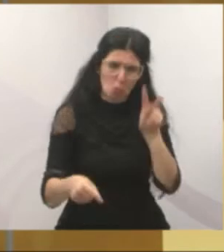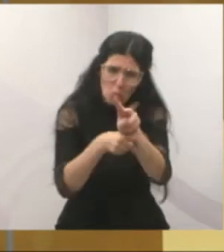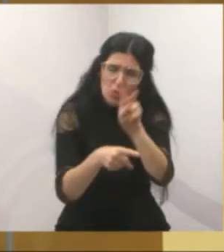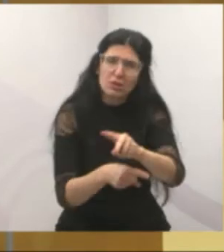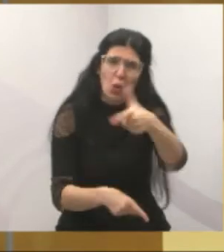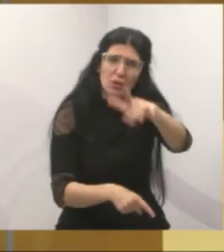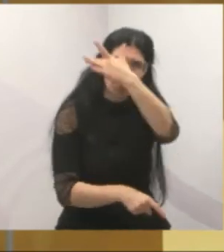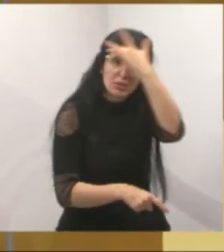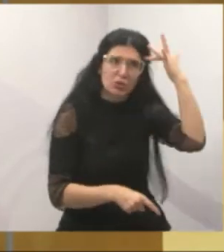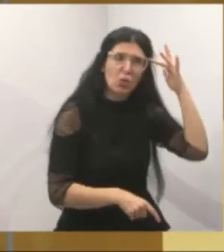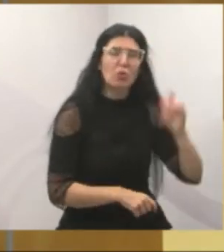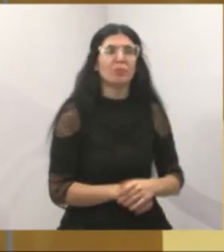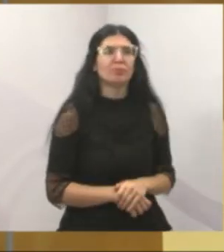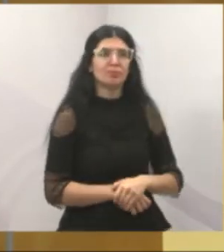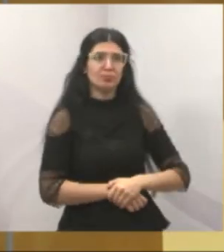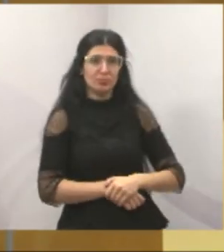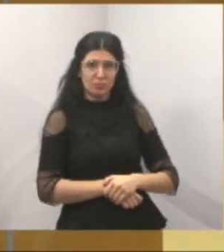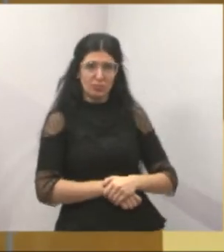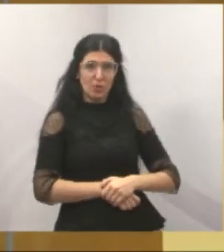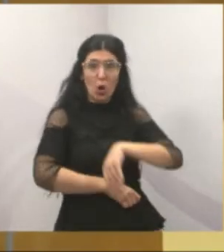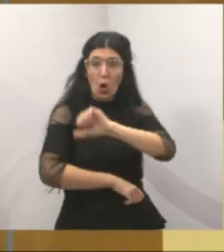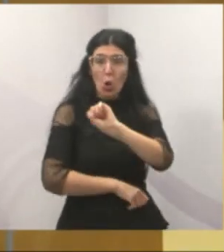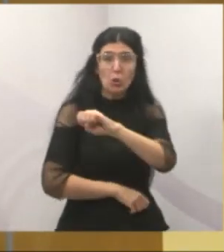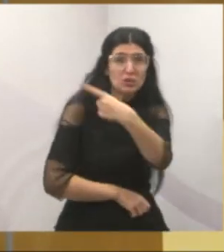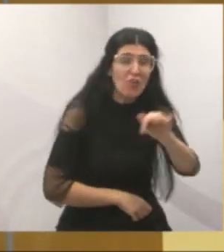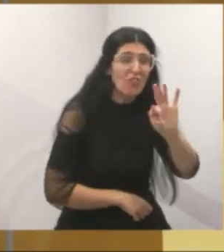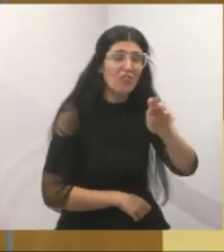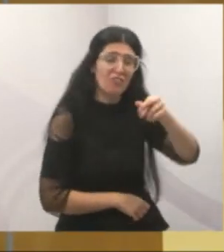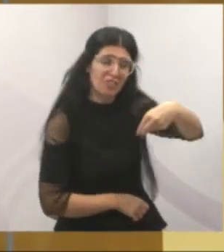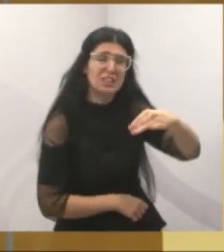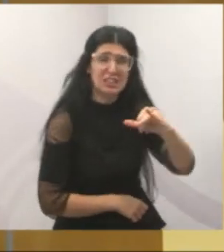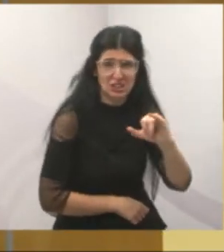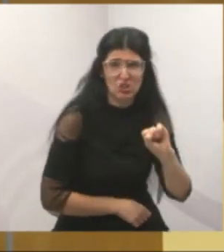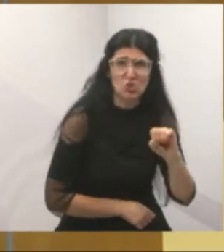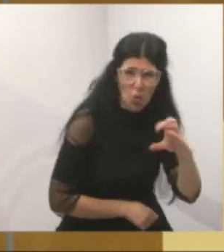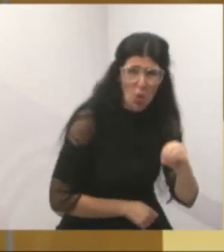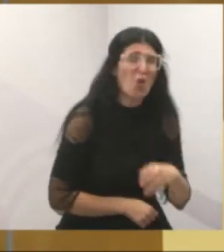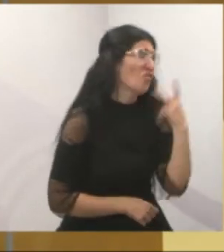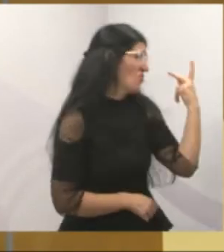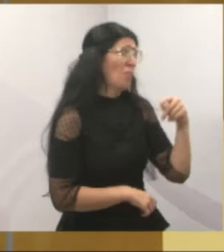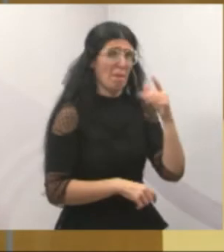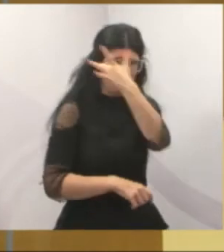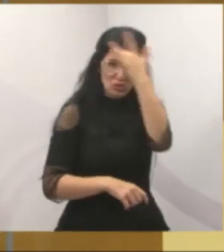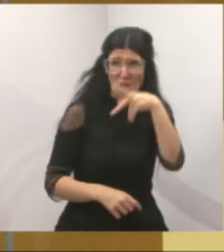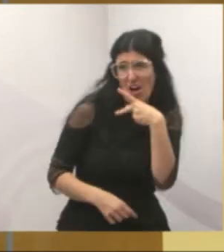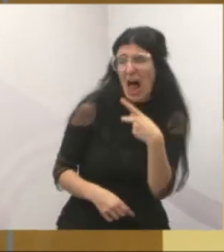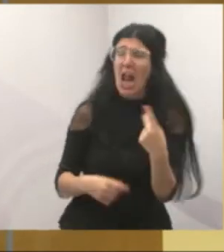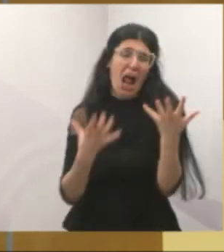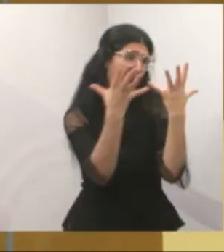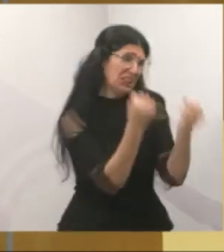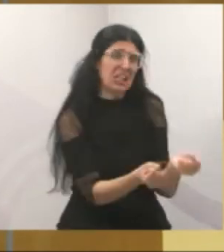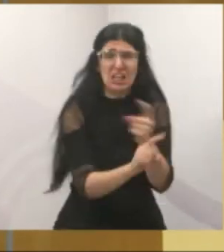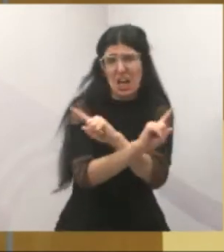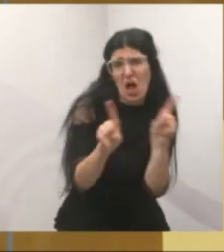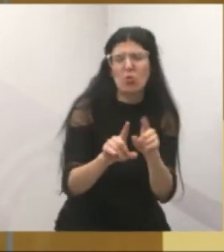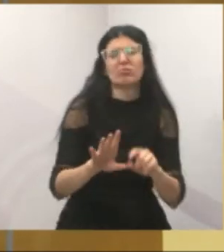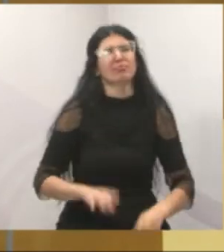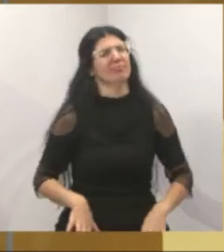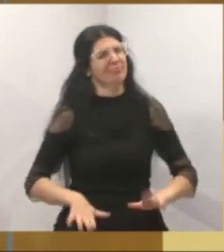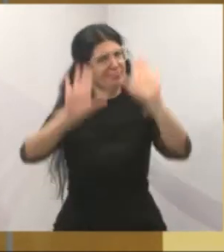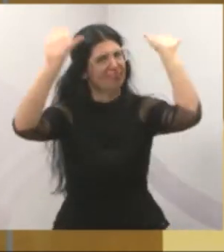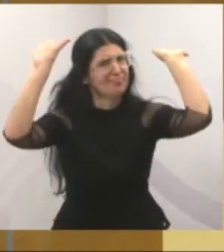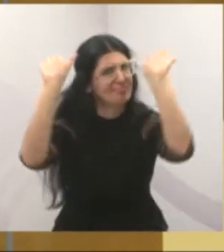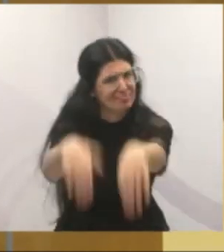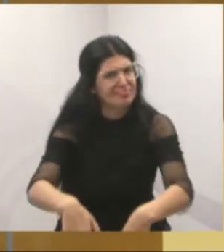Francisco não aceitaria a requisição. Não venha me dizer, porque a gente sabe lá de dentro que tem informação que ainda